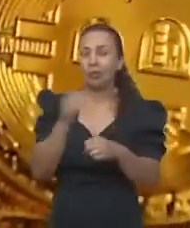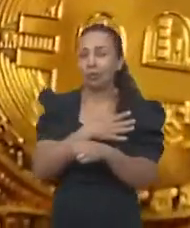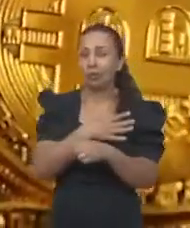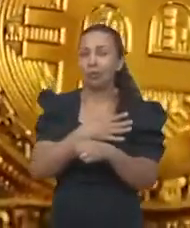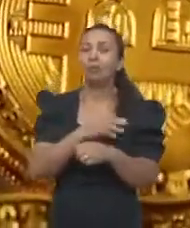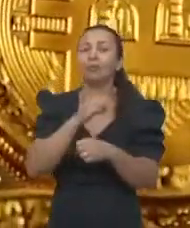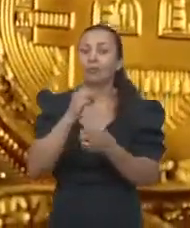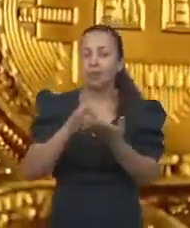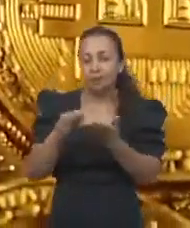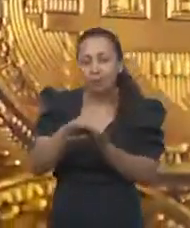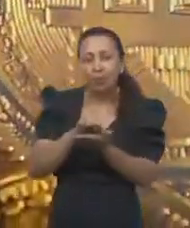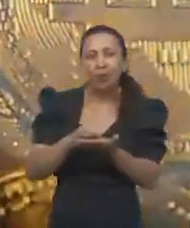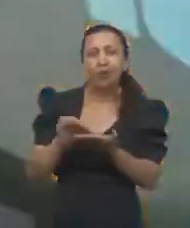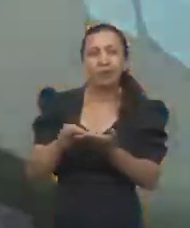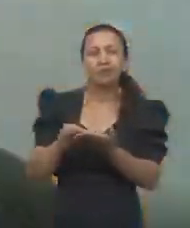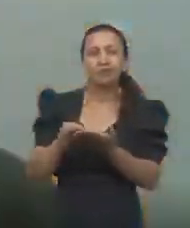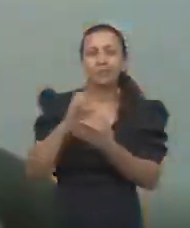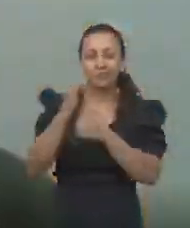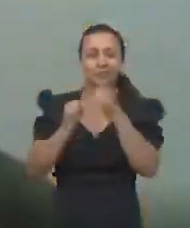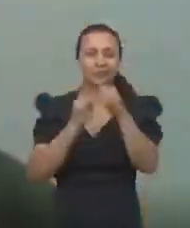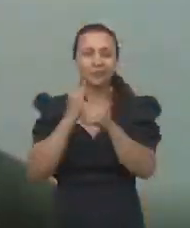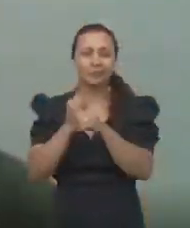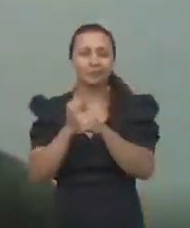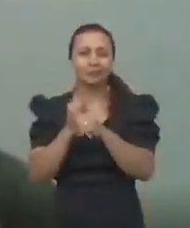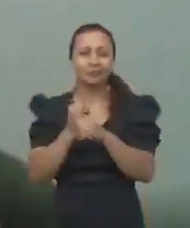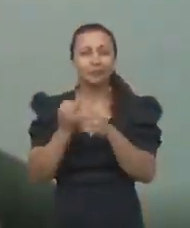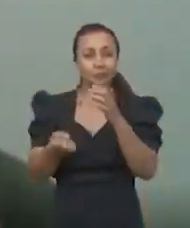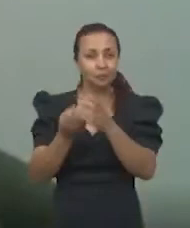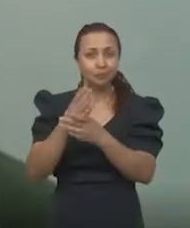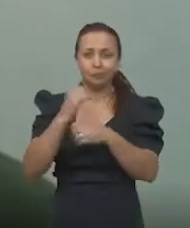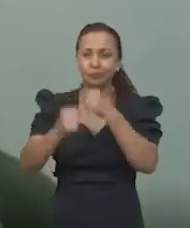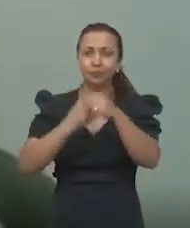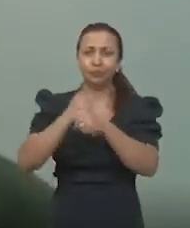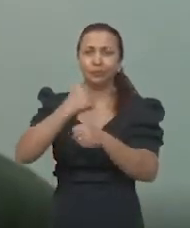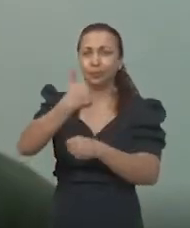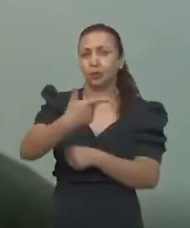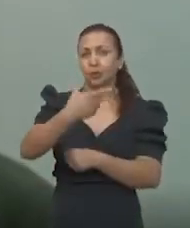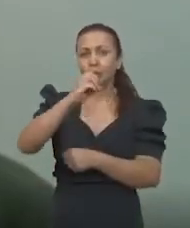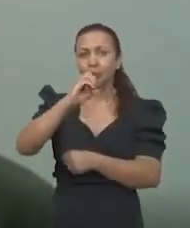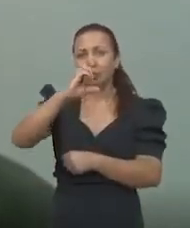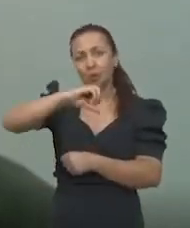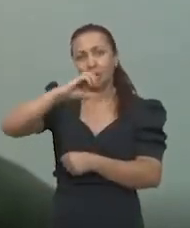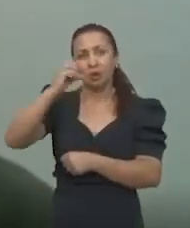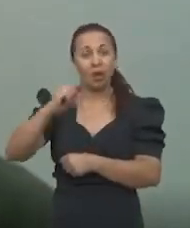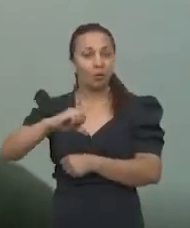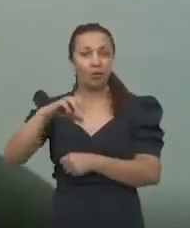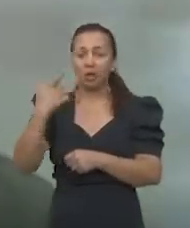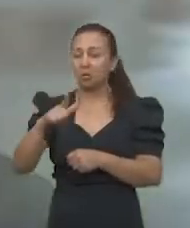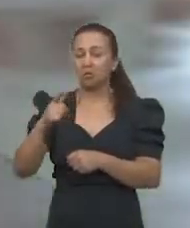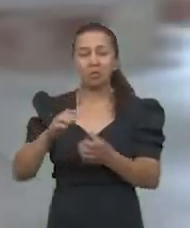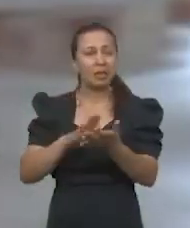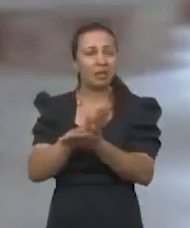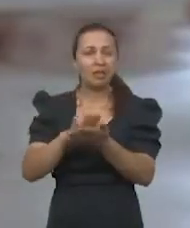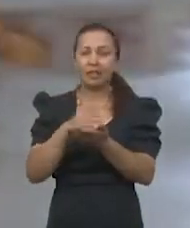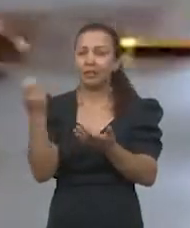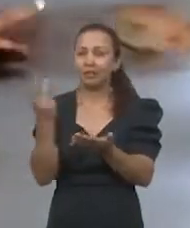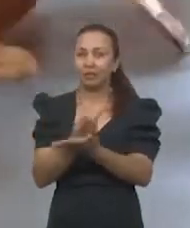unidades. Desde o seu lançamento, né, em 2009, ainda não houve nenhuma fraude dentro desse sistema.